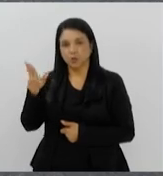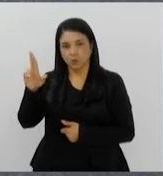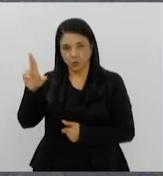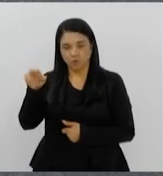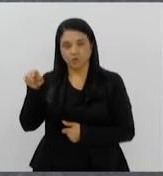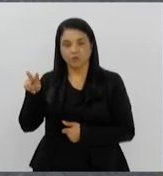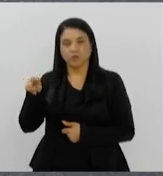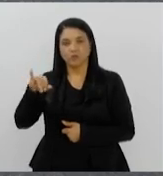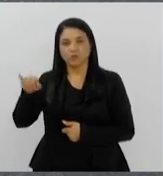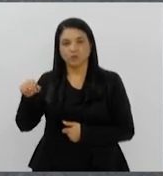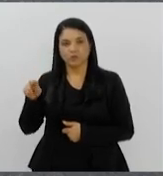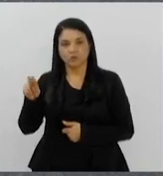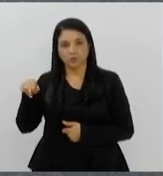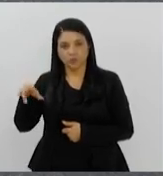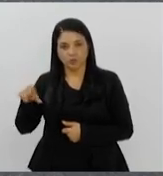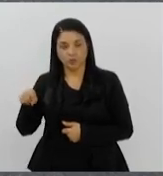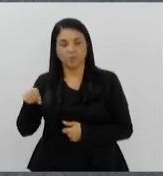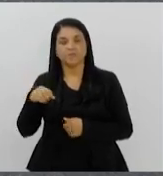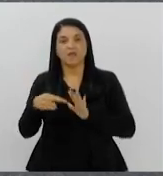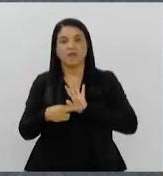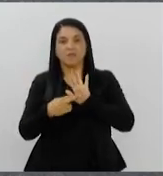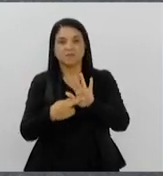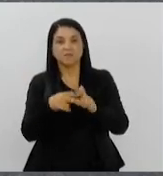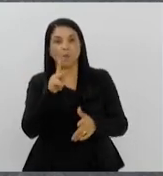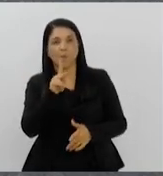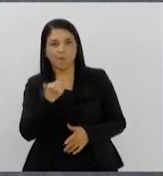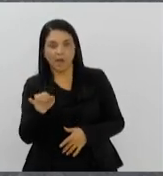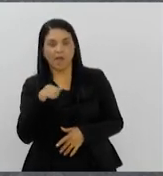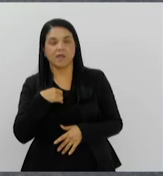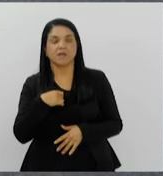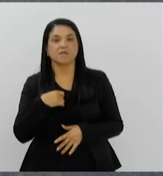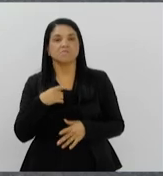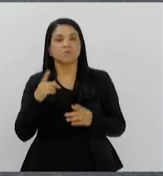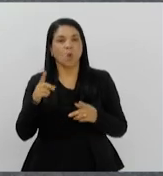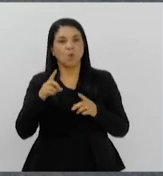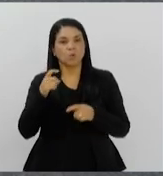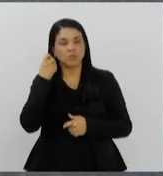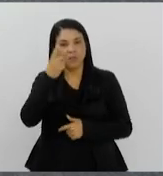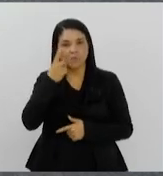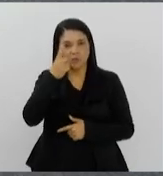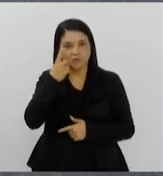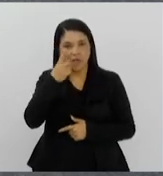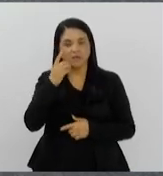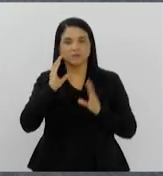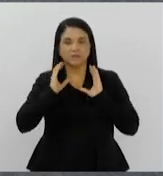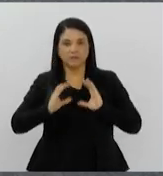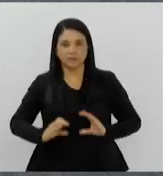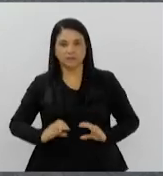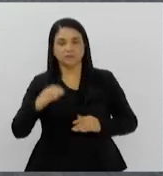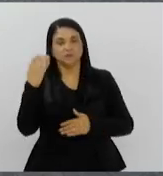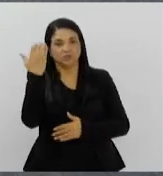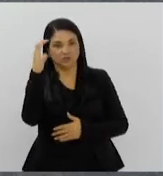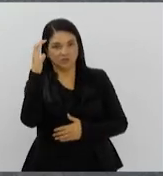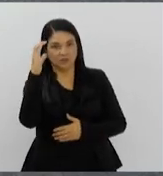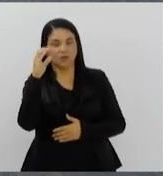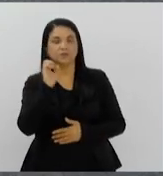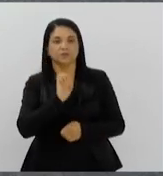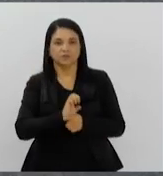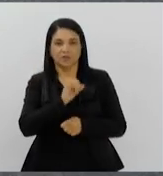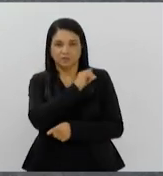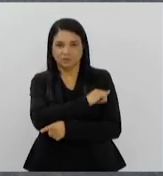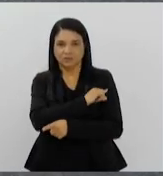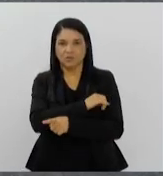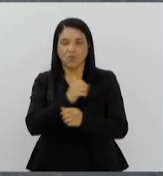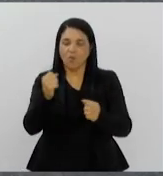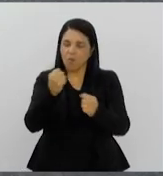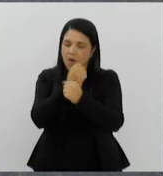como profissional, como parlamentar, como cidadão de Niterói e do Estado. Então, deixar aqui o nosso